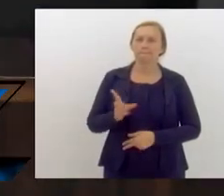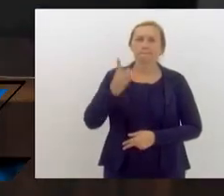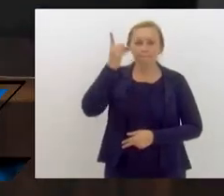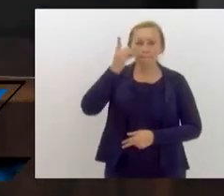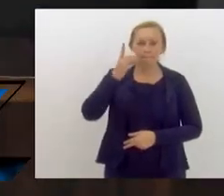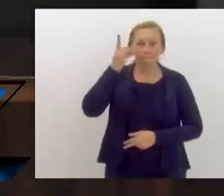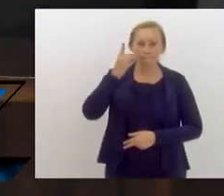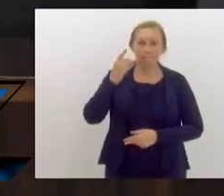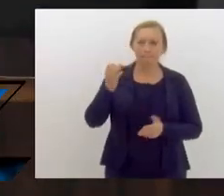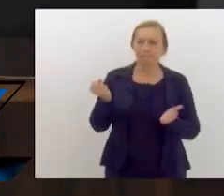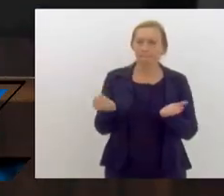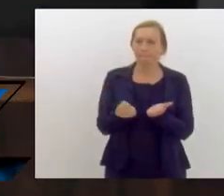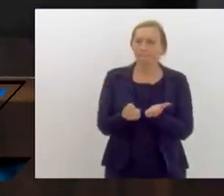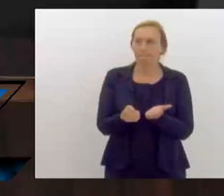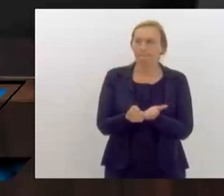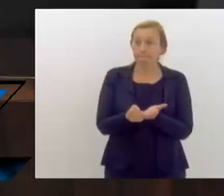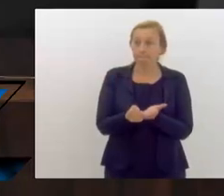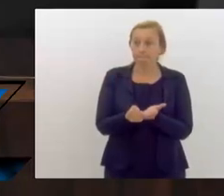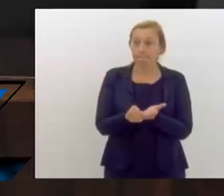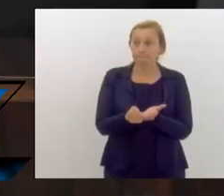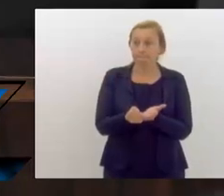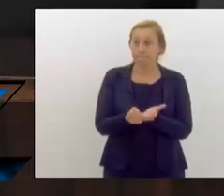Samuel Malafaia